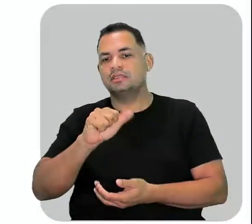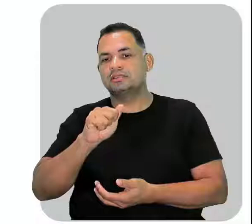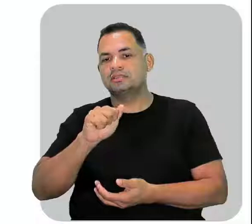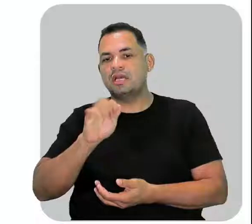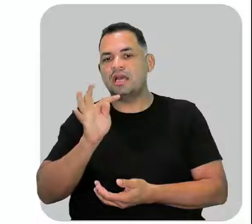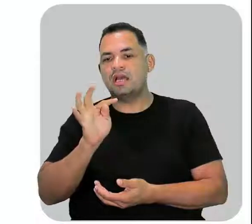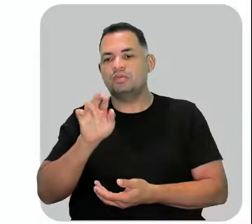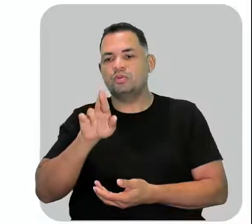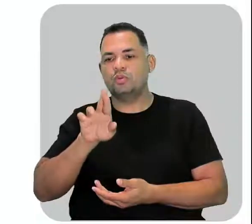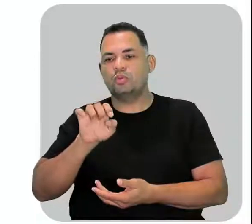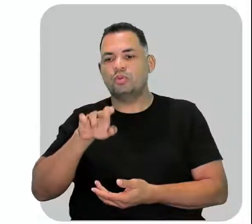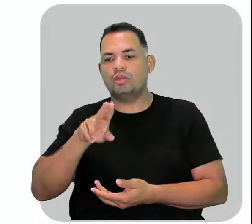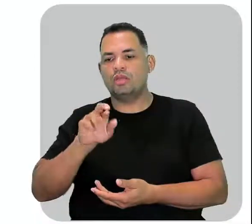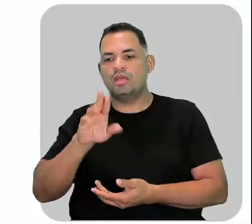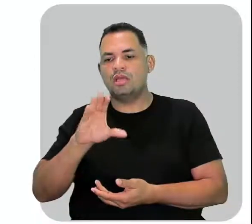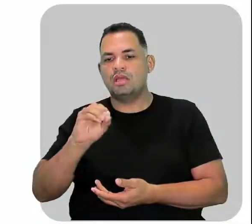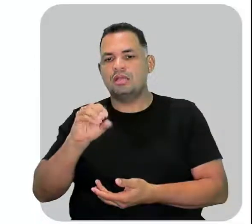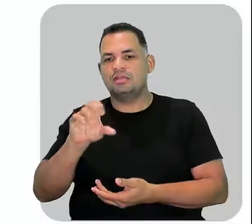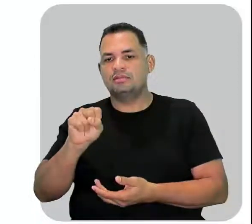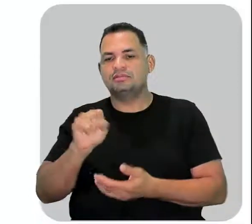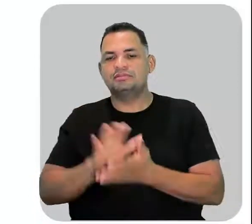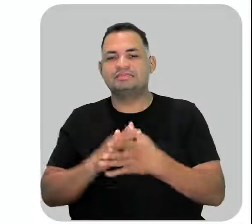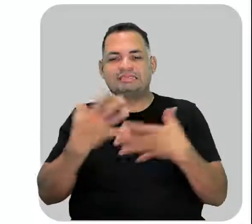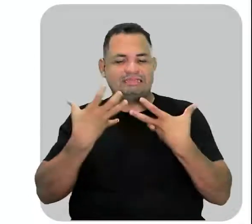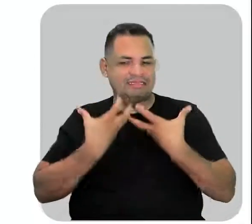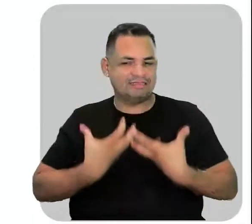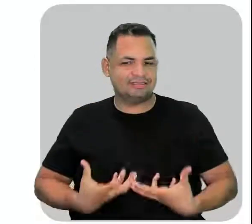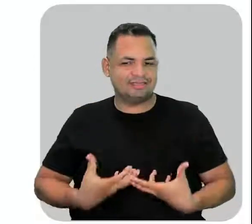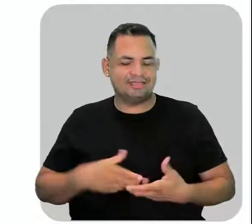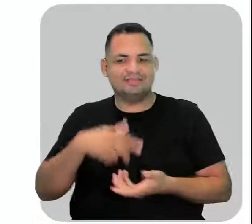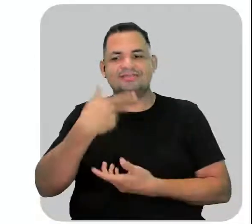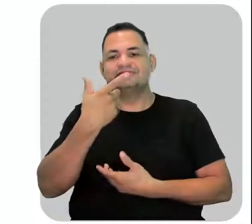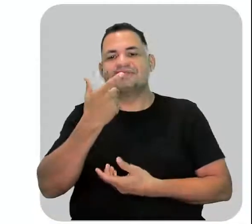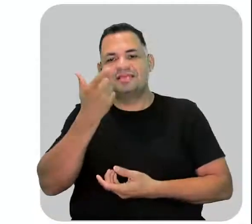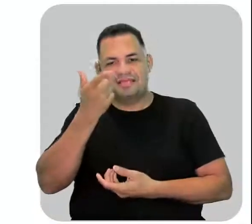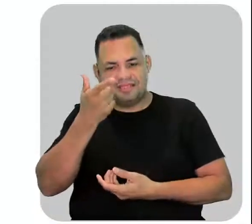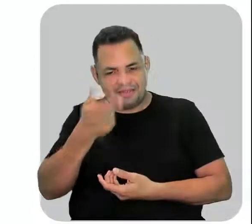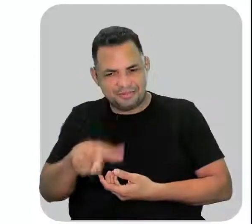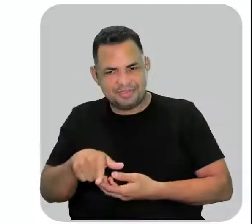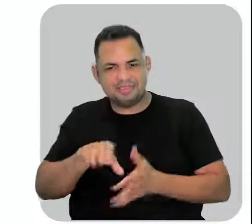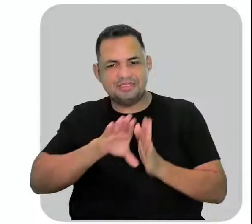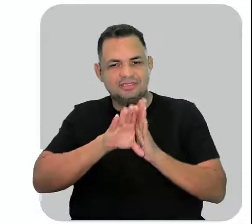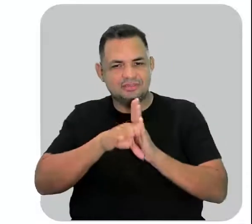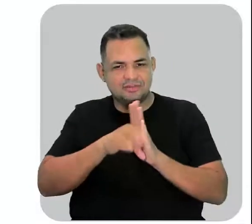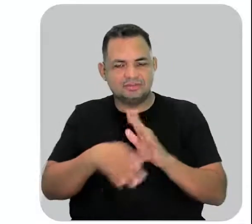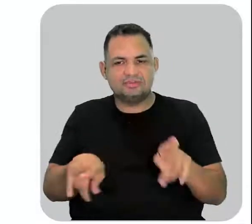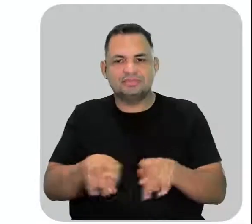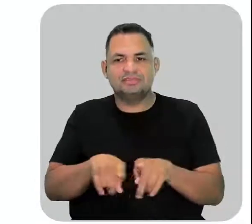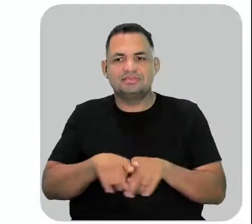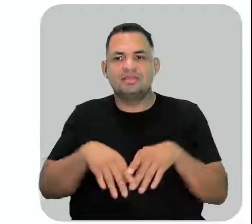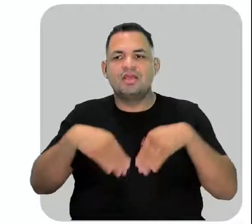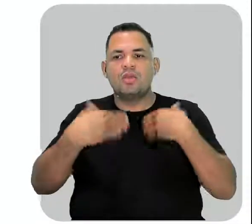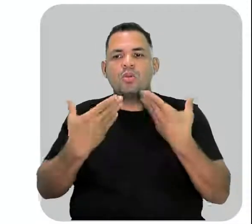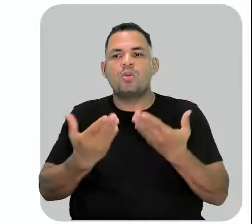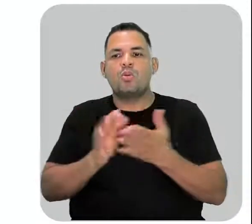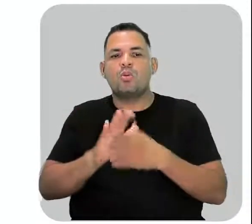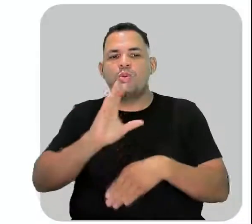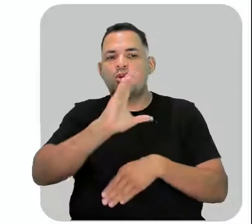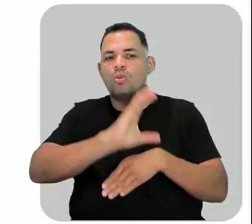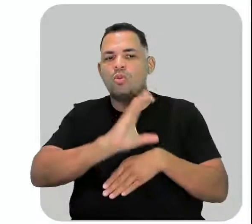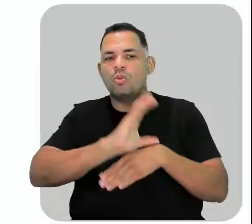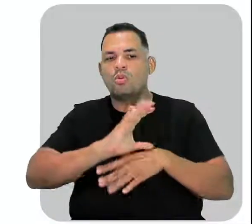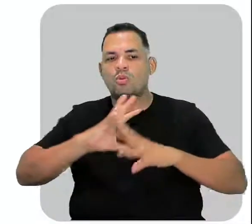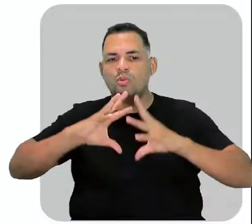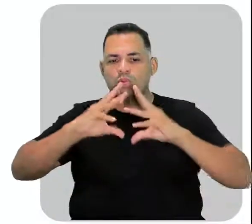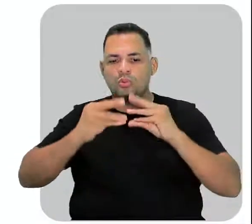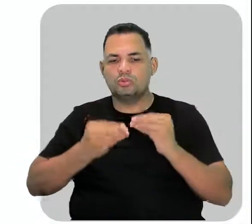Saturados. Eu acho que vocês já estão saturados também de eu repetir esse conceito, que é quando o carbono faz